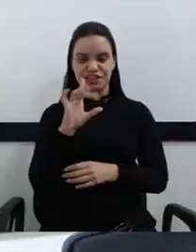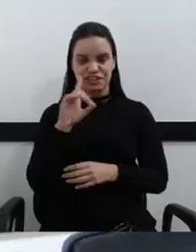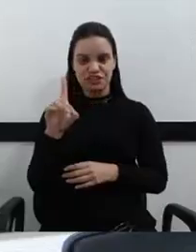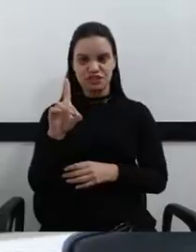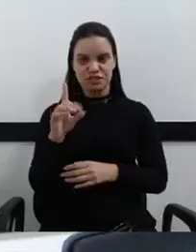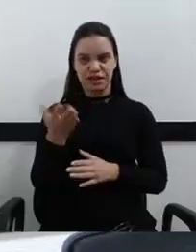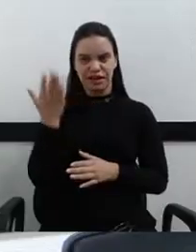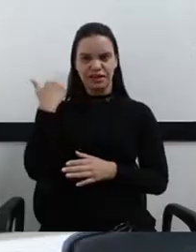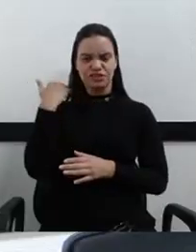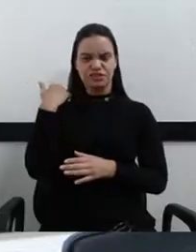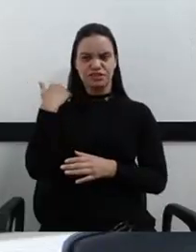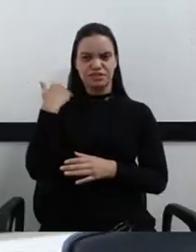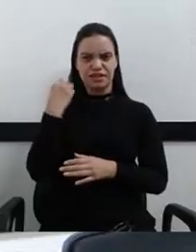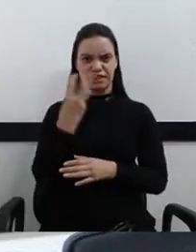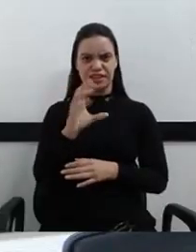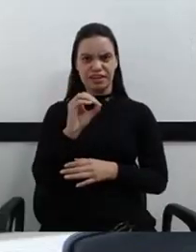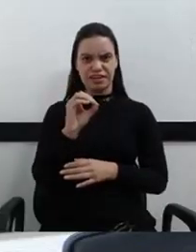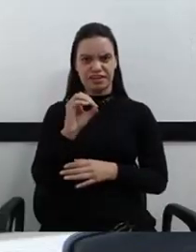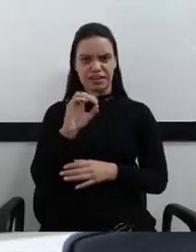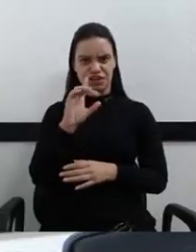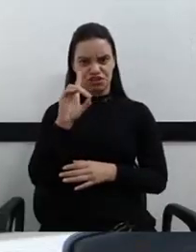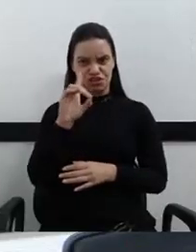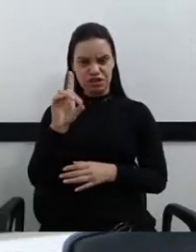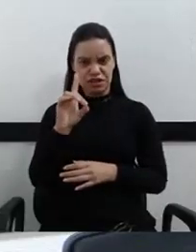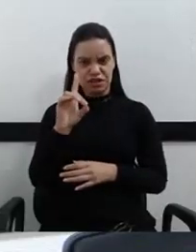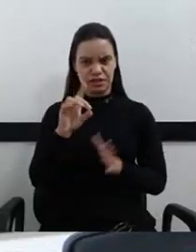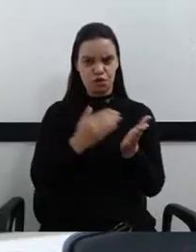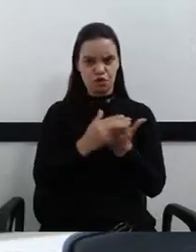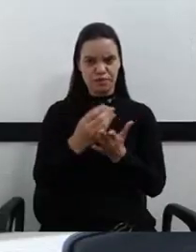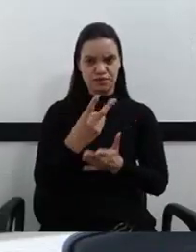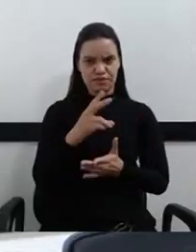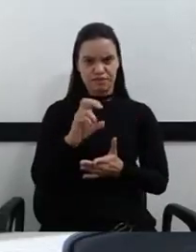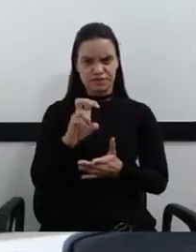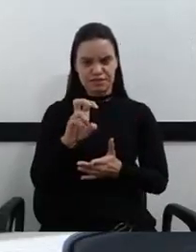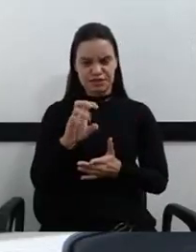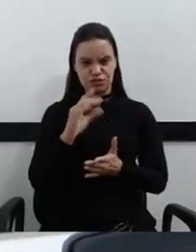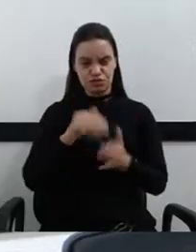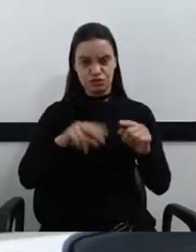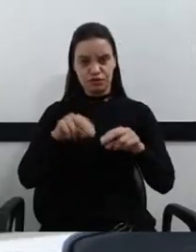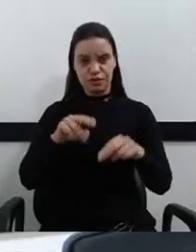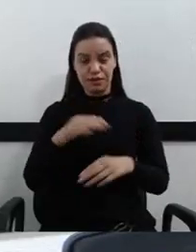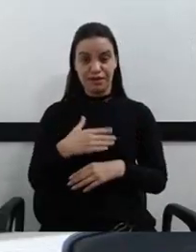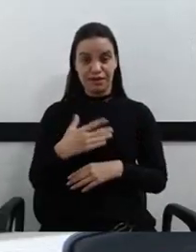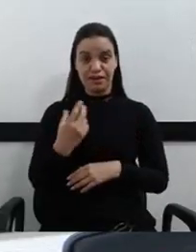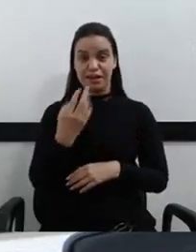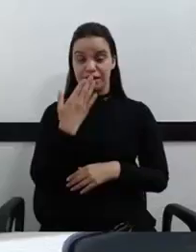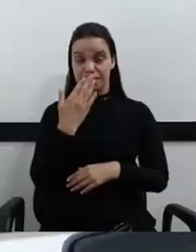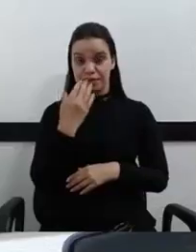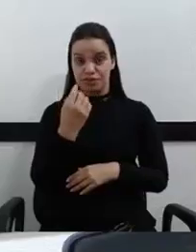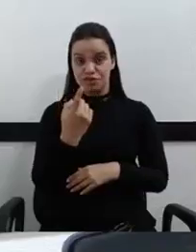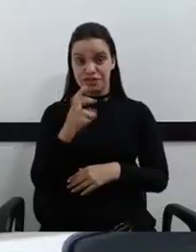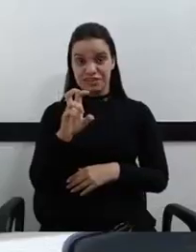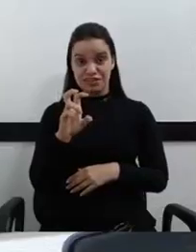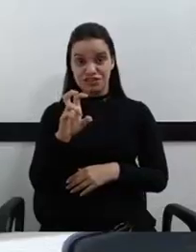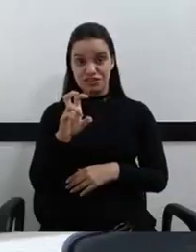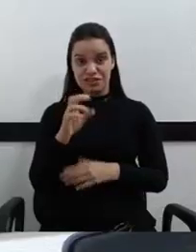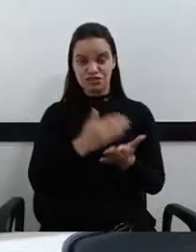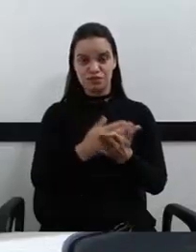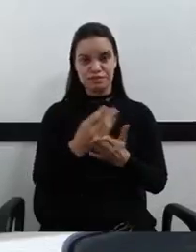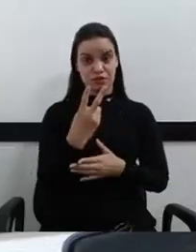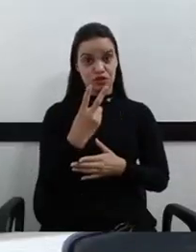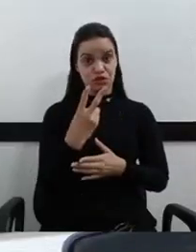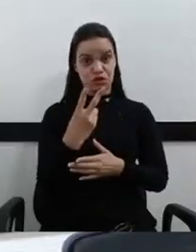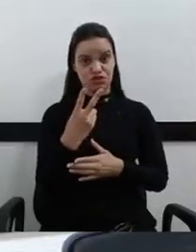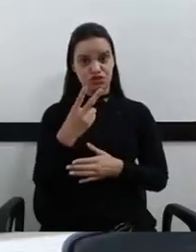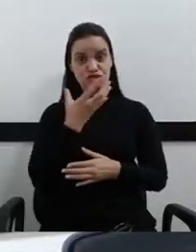tinha pedido, a gente tinha definido 30 dias a partir de 25 de novembro, ela pede 15 dias a partir de 2 de dezembro. Eu